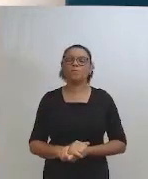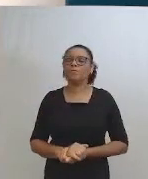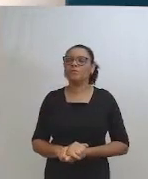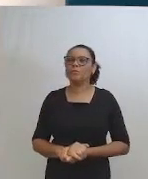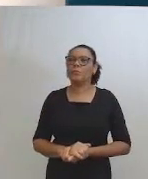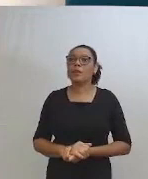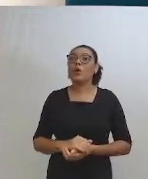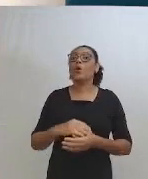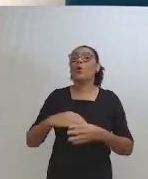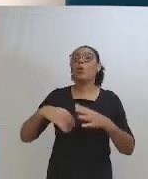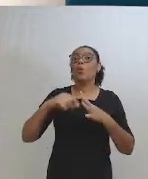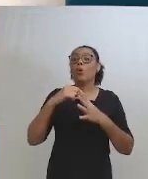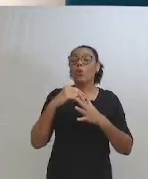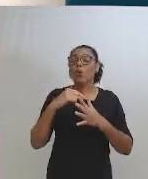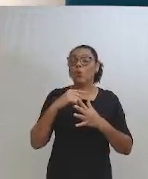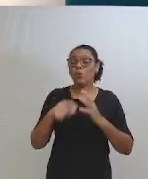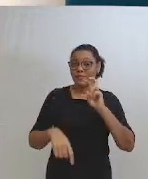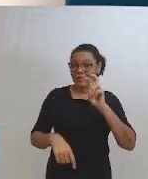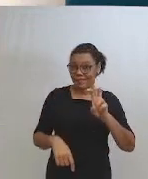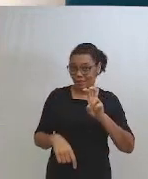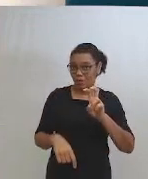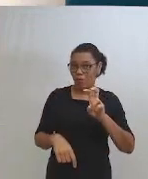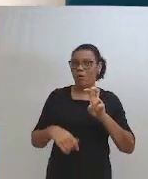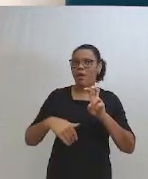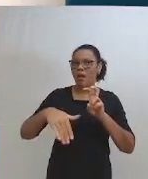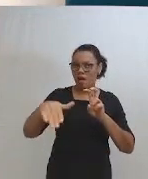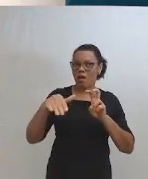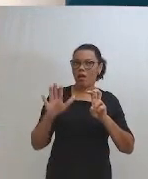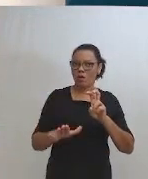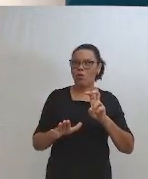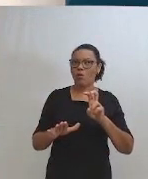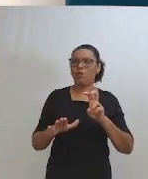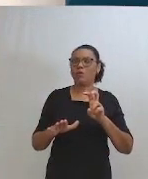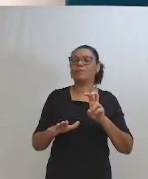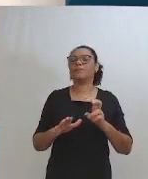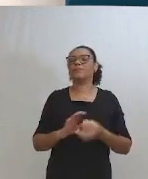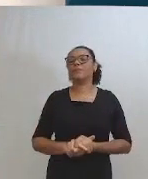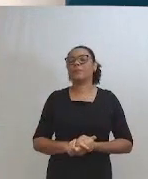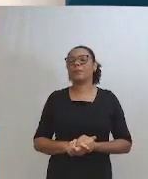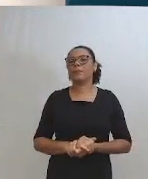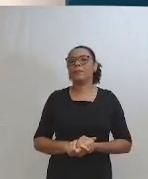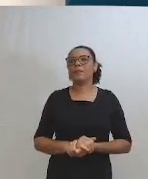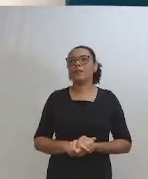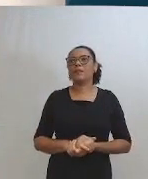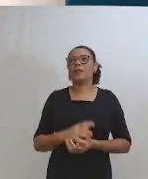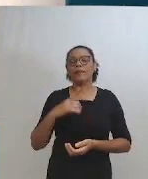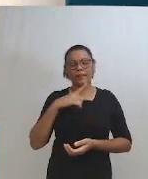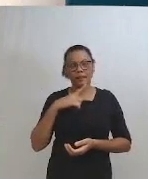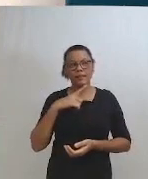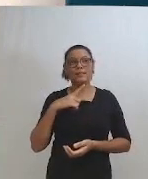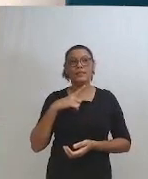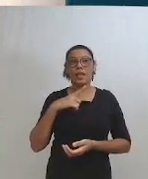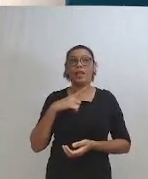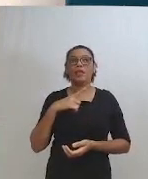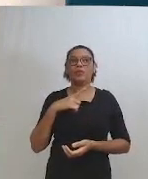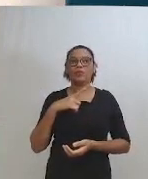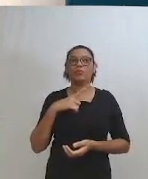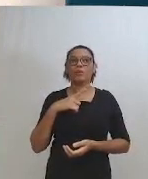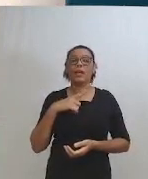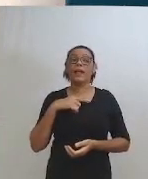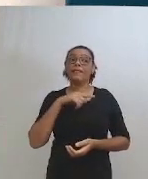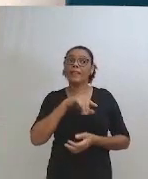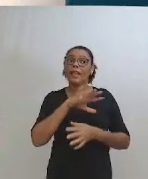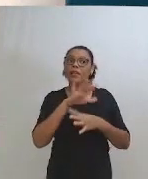processos, esse que está em pauta e os outros quatro, eles têm um objeto bastante semelhante, que